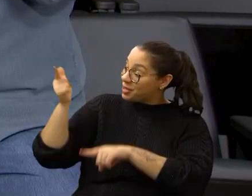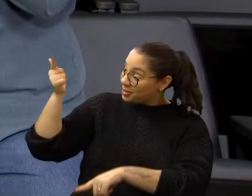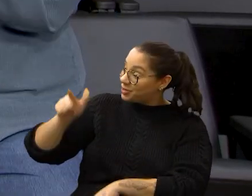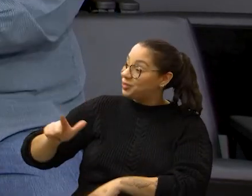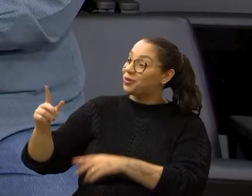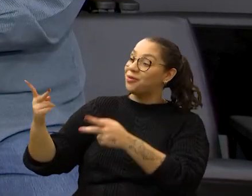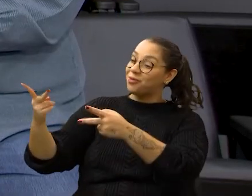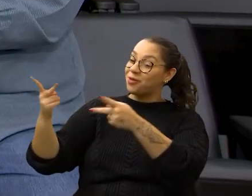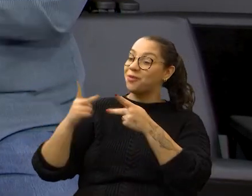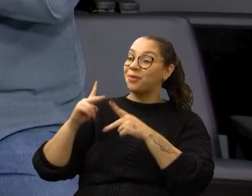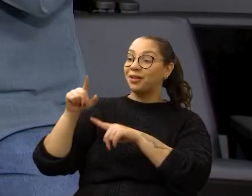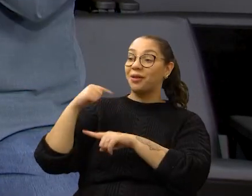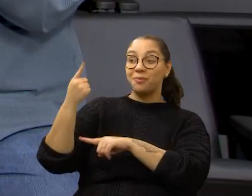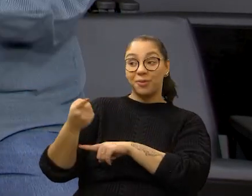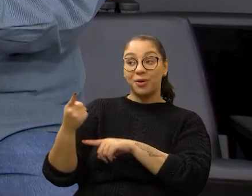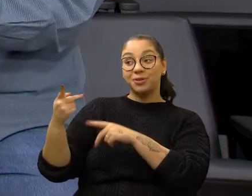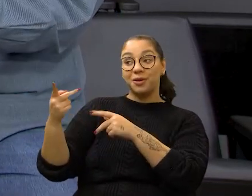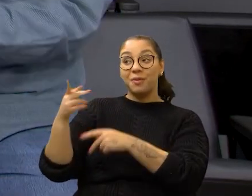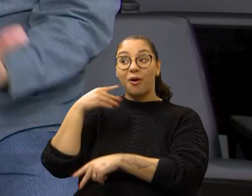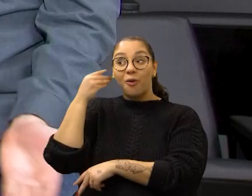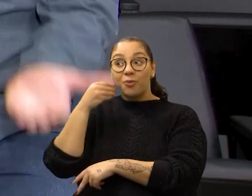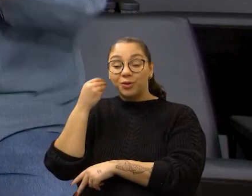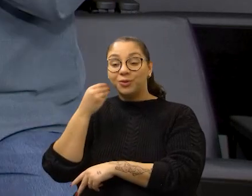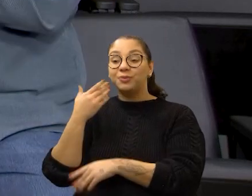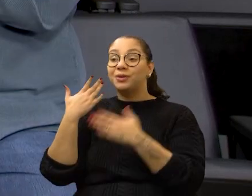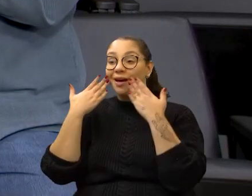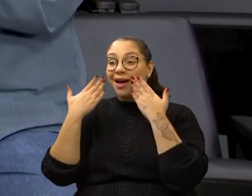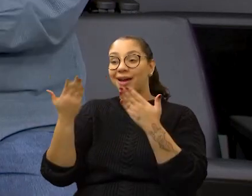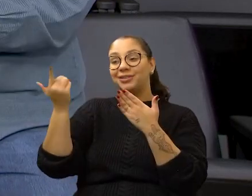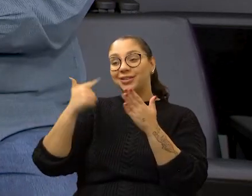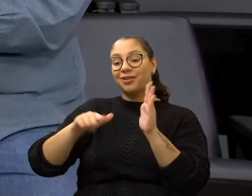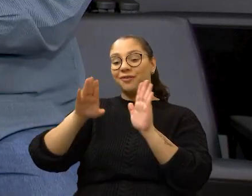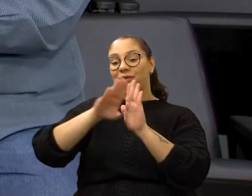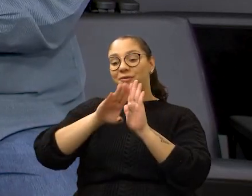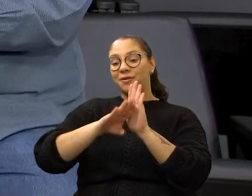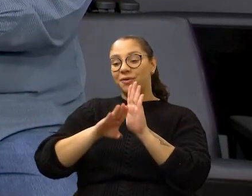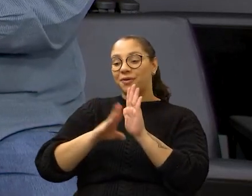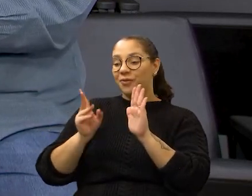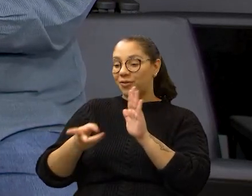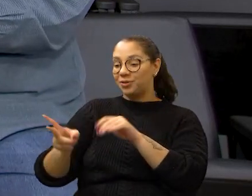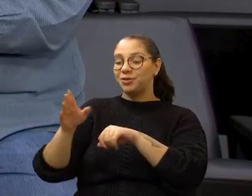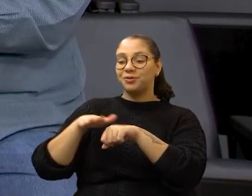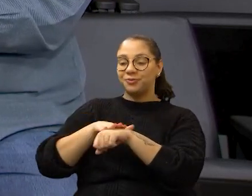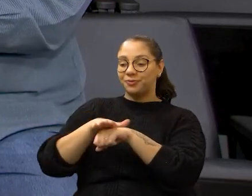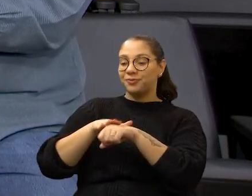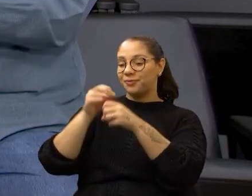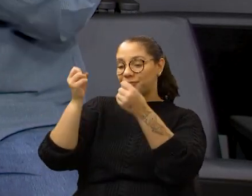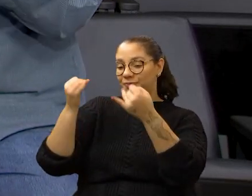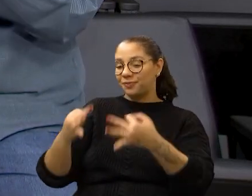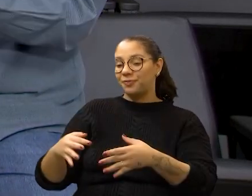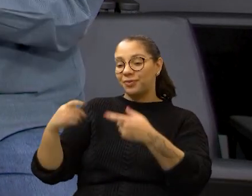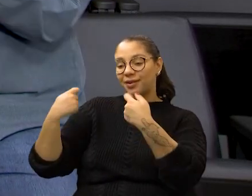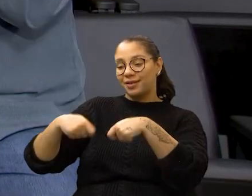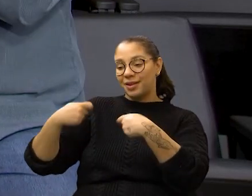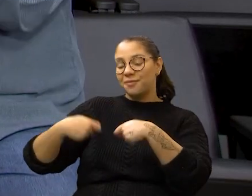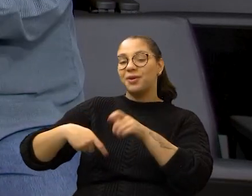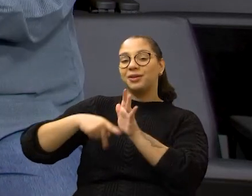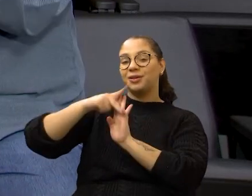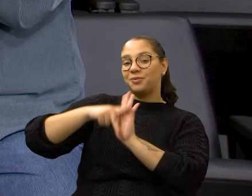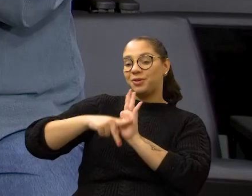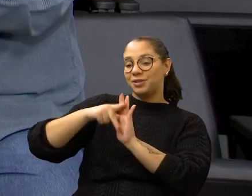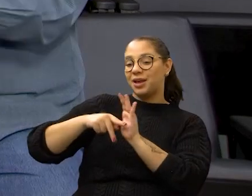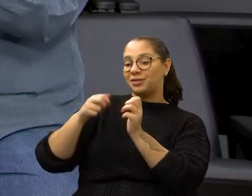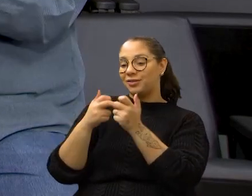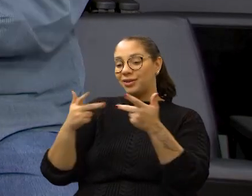quero já fazer o convite para uma próxima oportunidade para você aparecer de novo aqui no Em Pauta para a gente continuar falando sobre essas demandas, sobre os